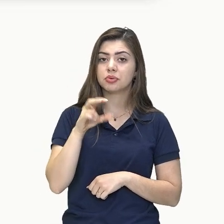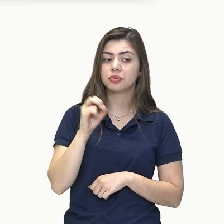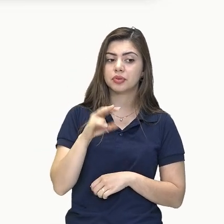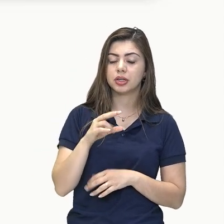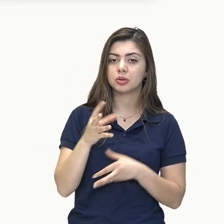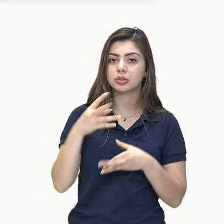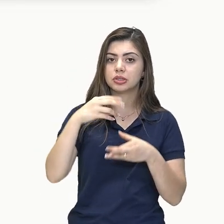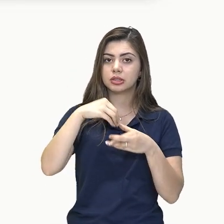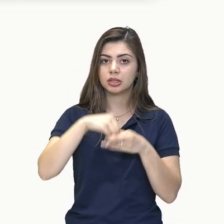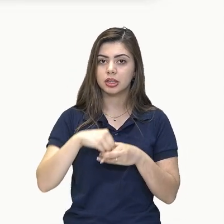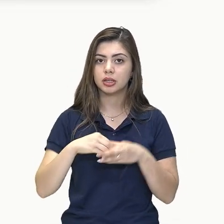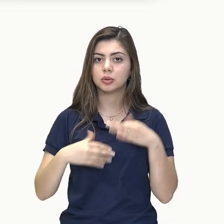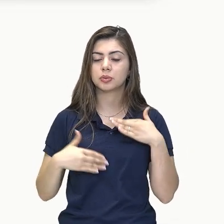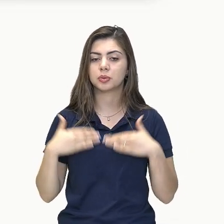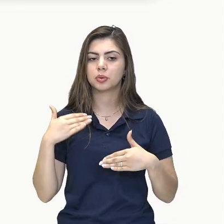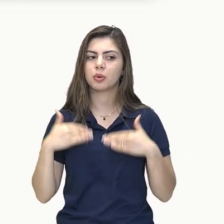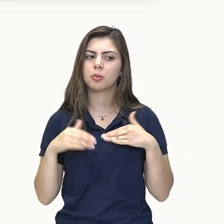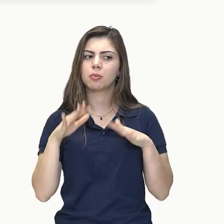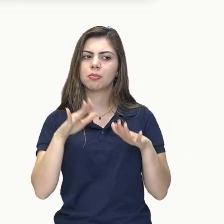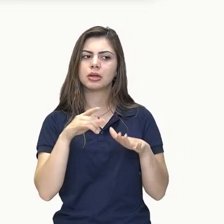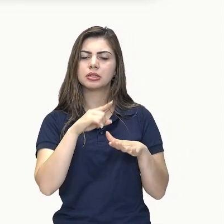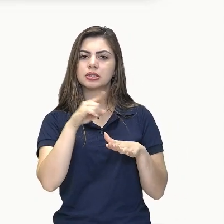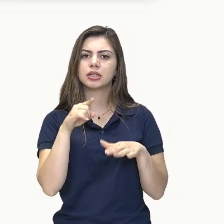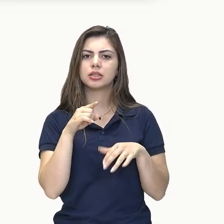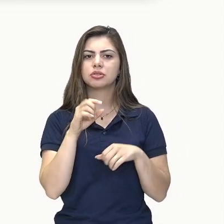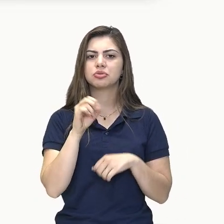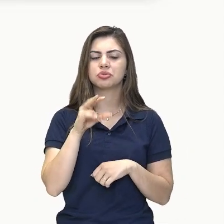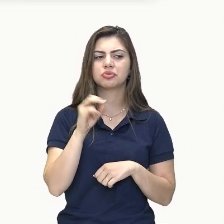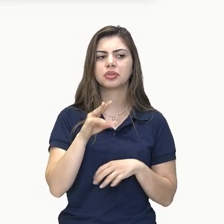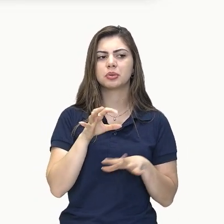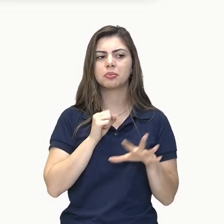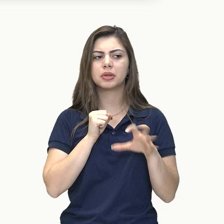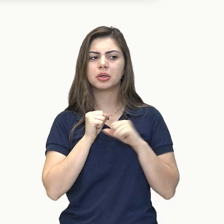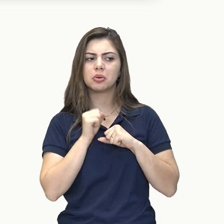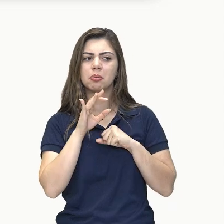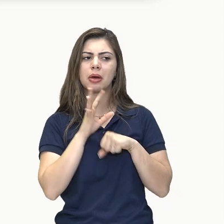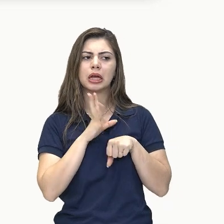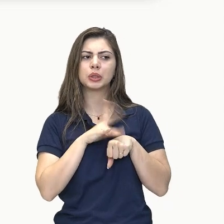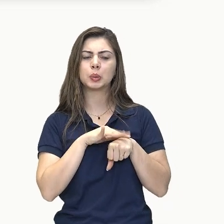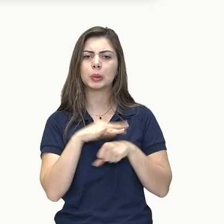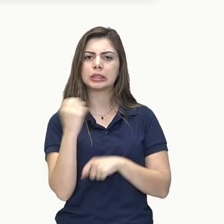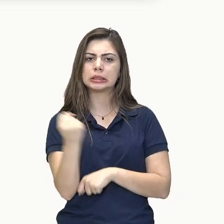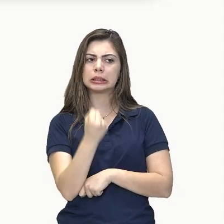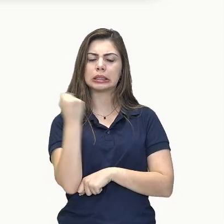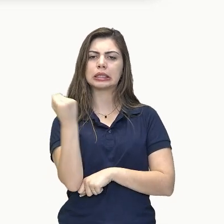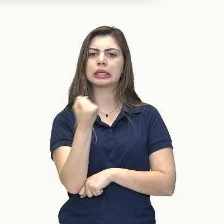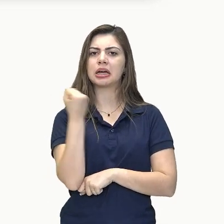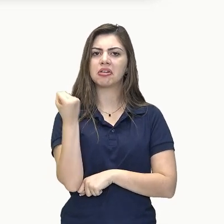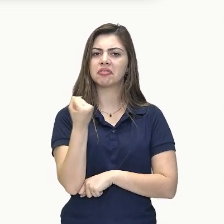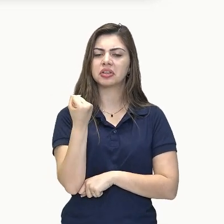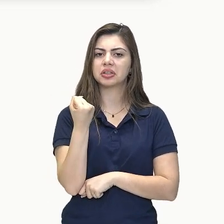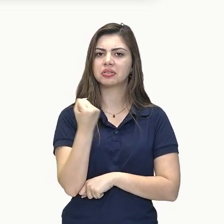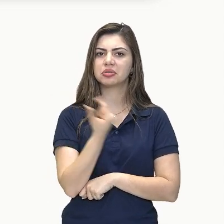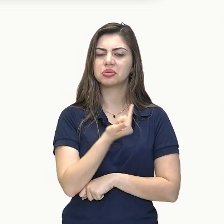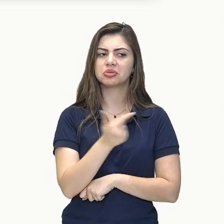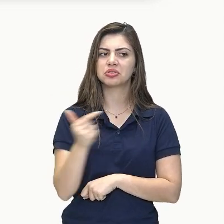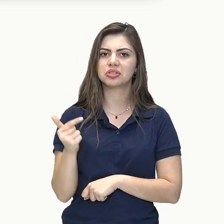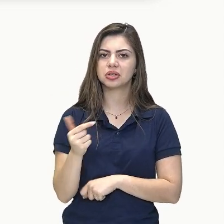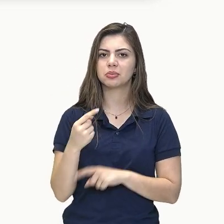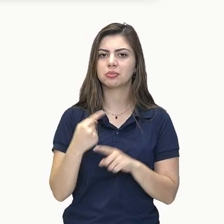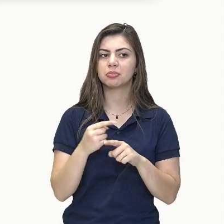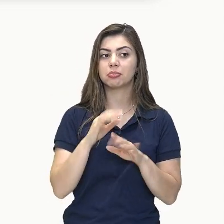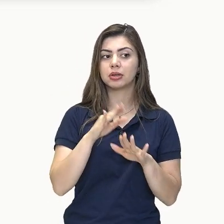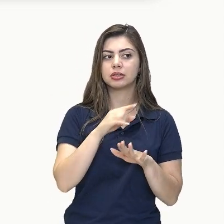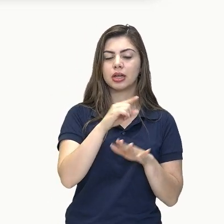de forma mais amena, essas pessoas não ficavam doentes quando tinham contato com a varíola humana, que era uma forma